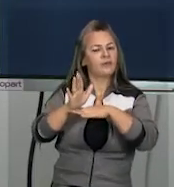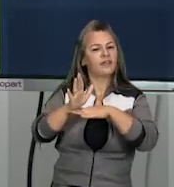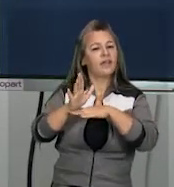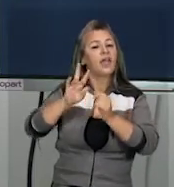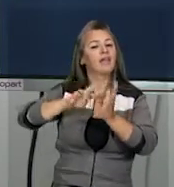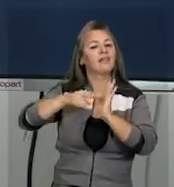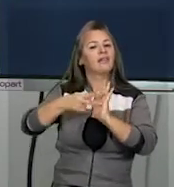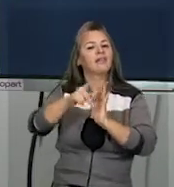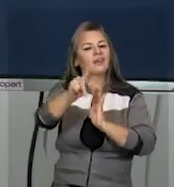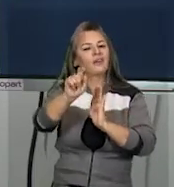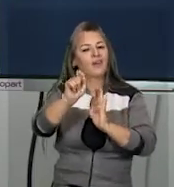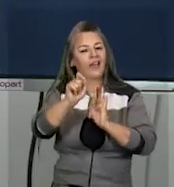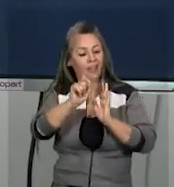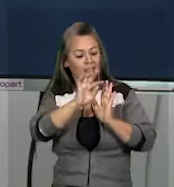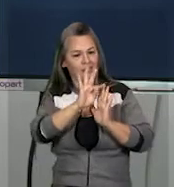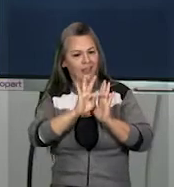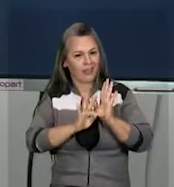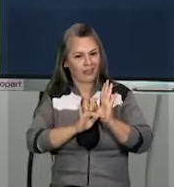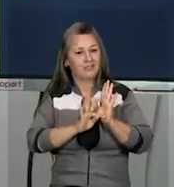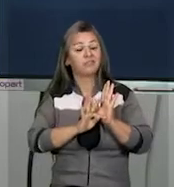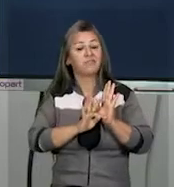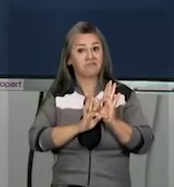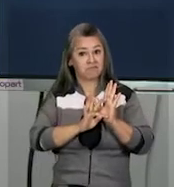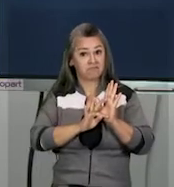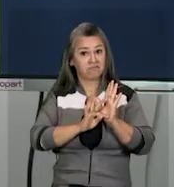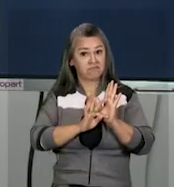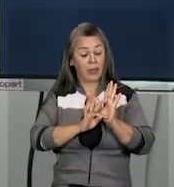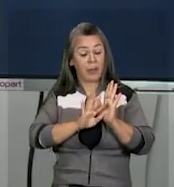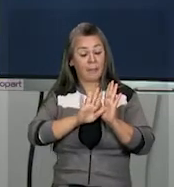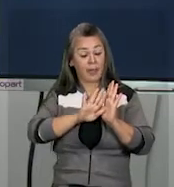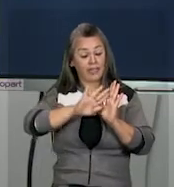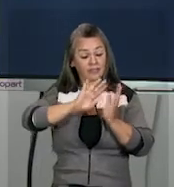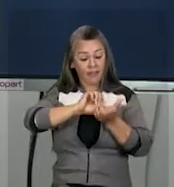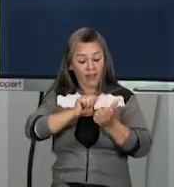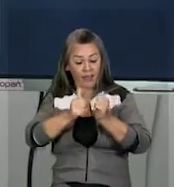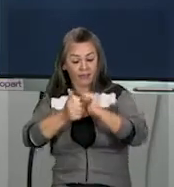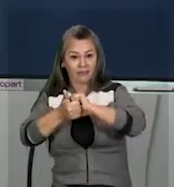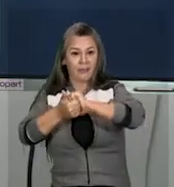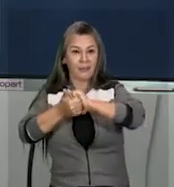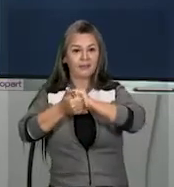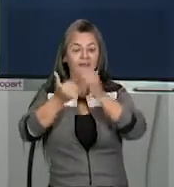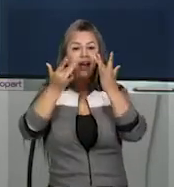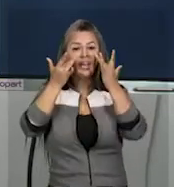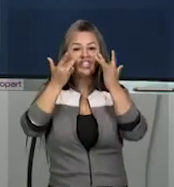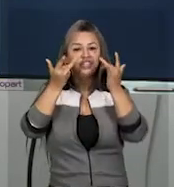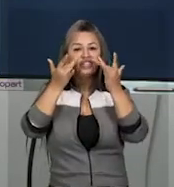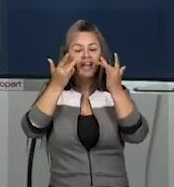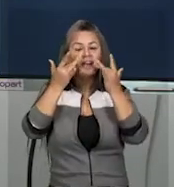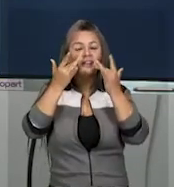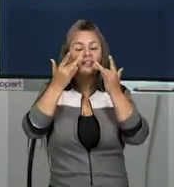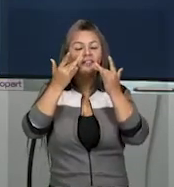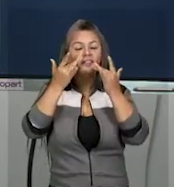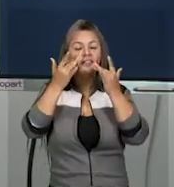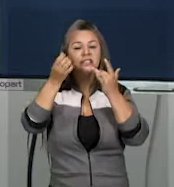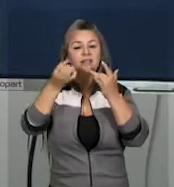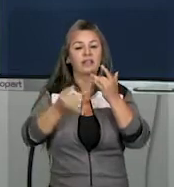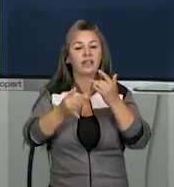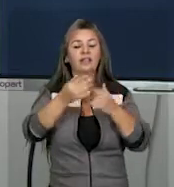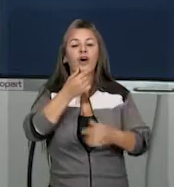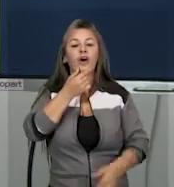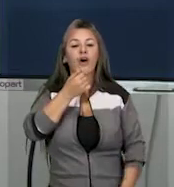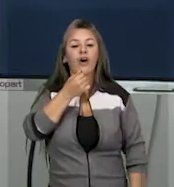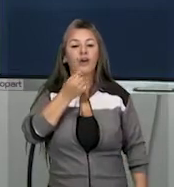foi introduzido no teatro, para o teatro, é um teatro em que dois jovens, um nobre e outro